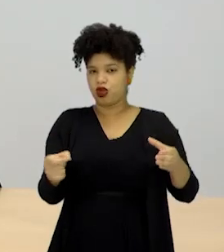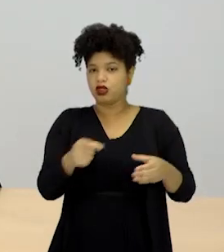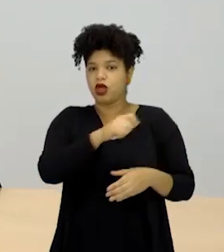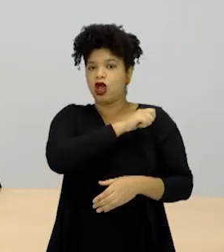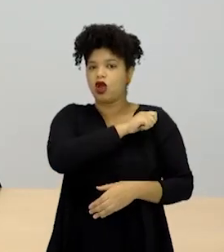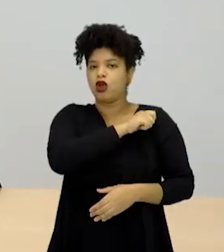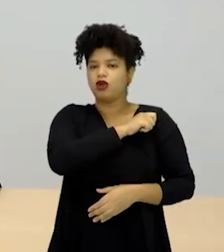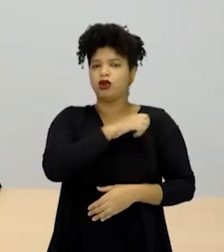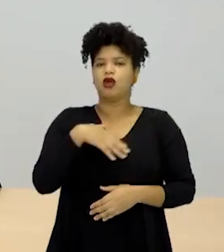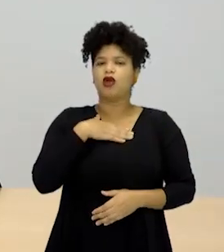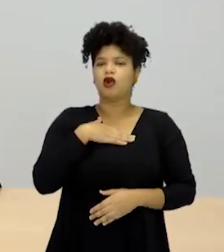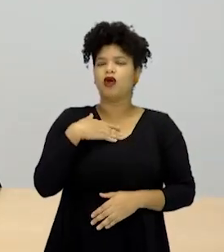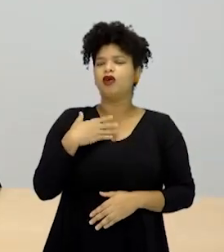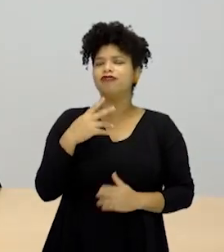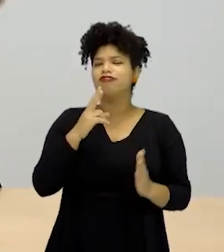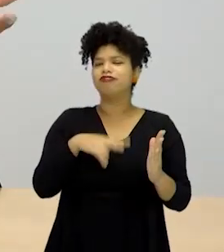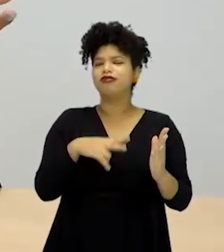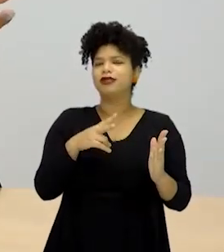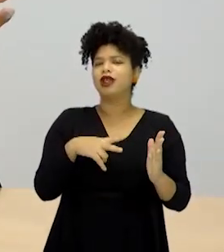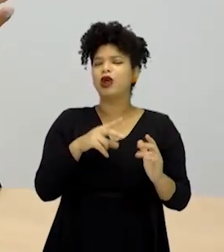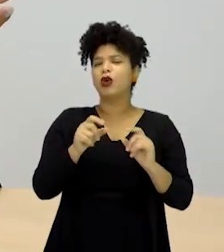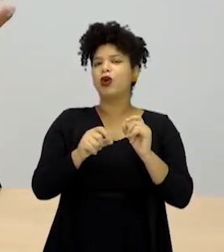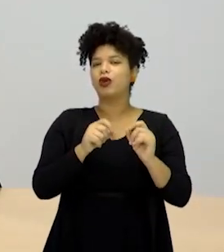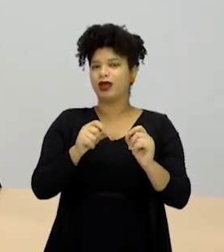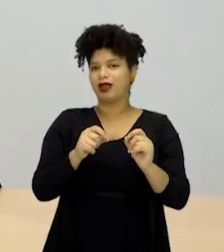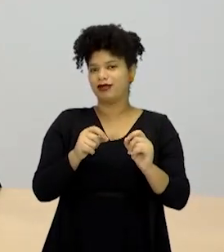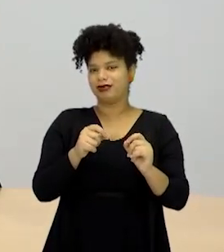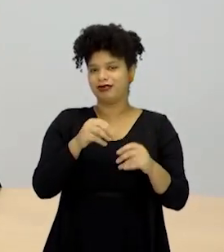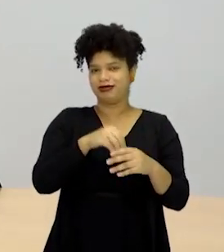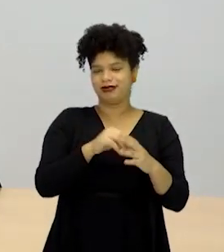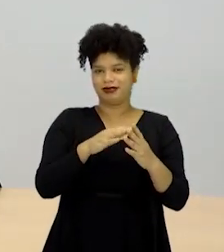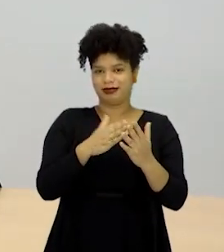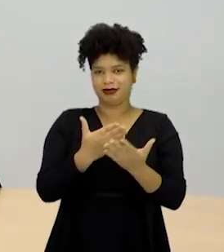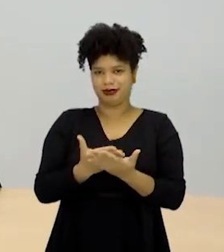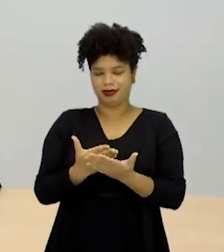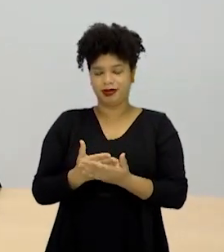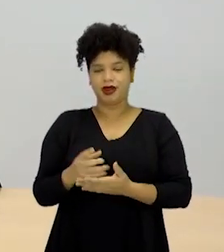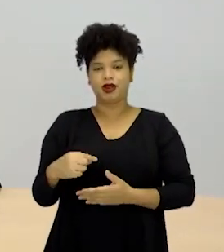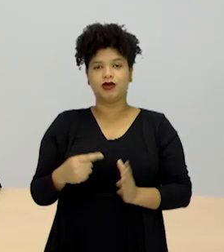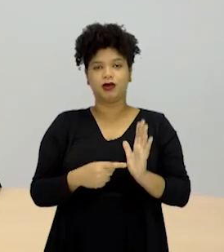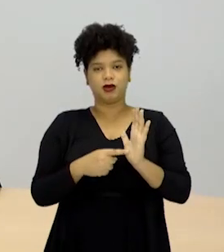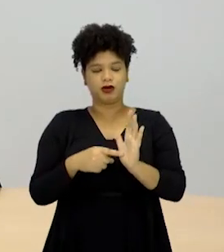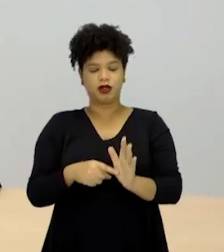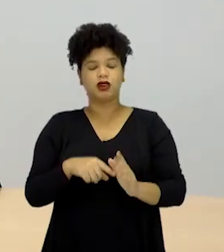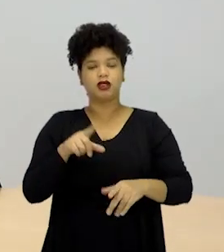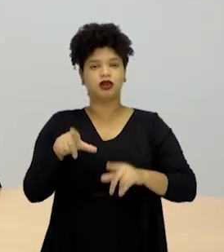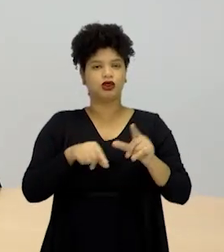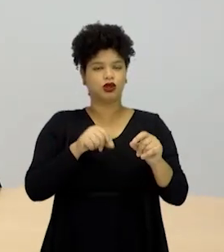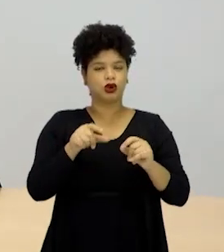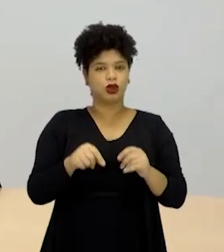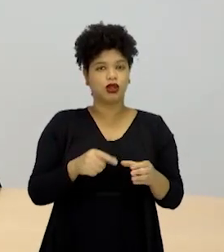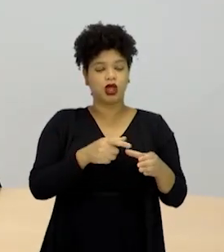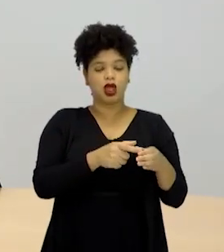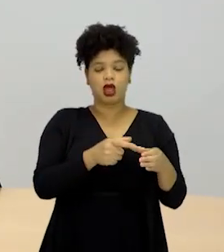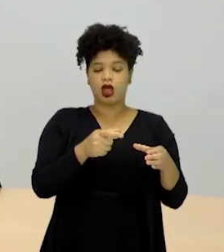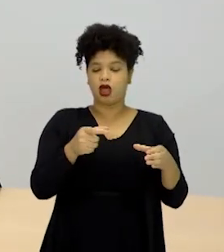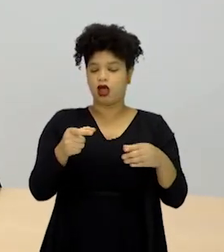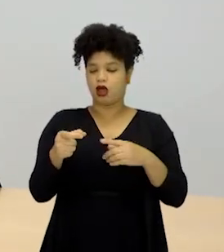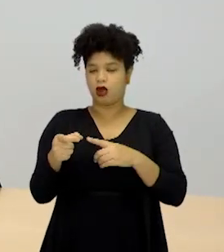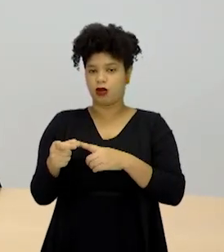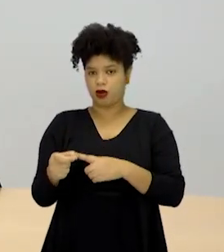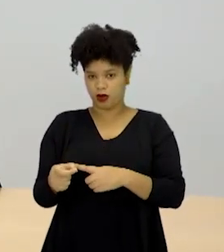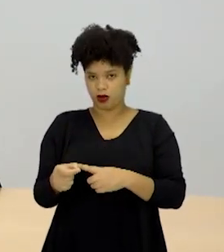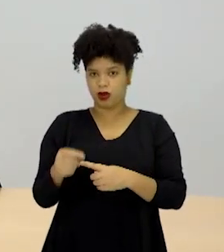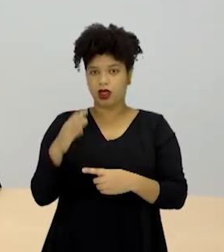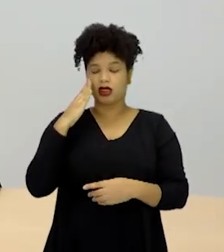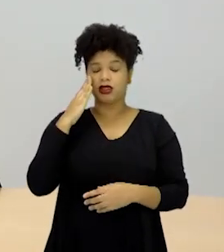nossa escola. Então, ao longo dessa nossa sequência, a gente aprendeu a escolher a amostra, aprendeu como que a gente escolhe o